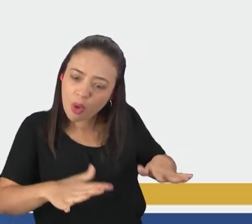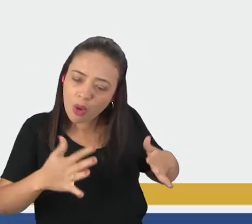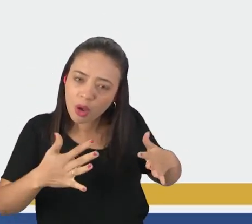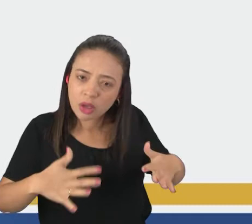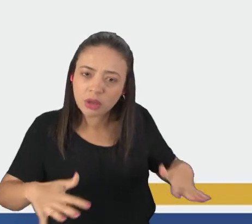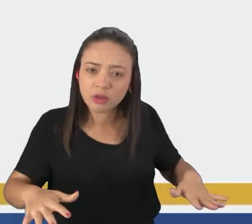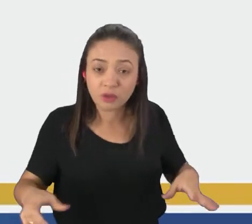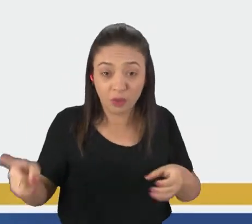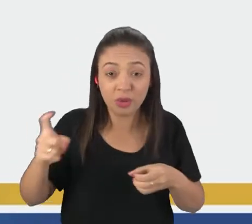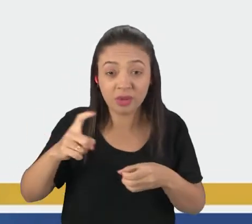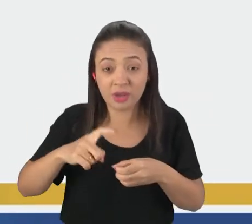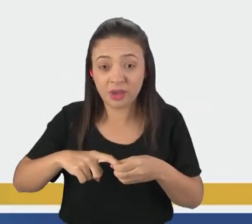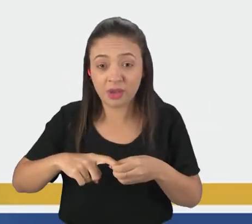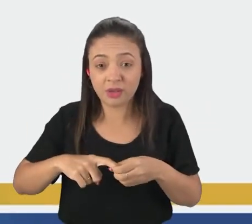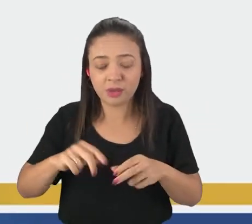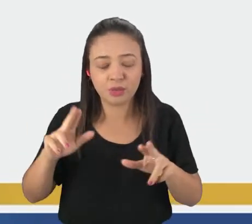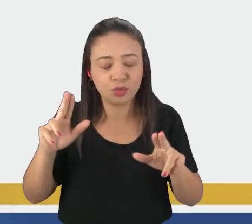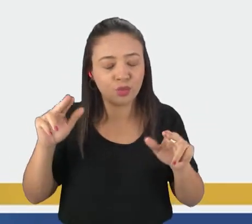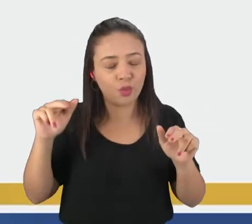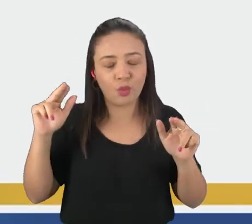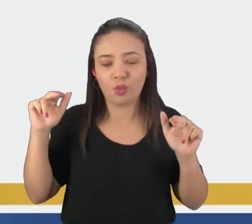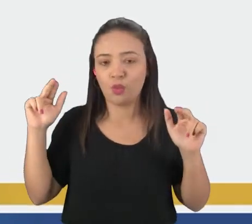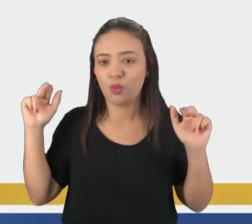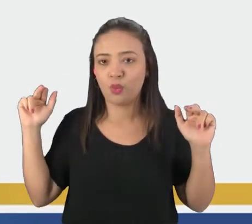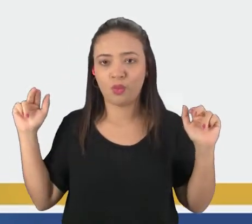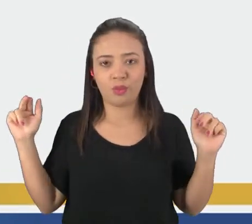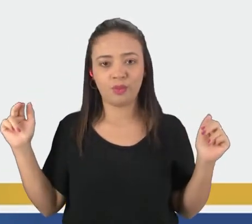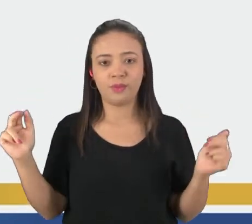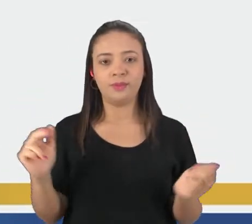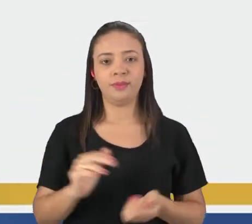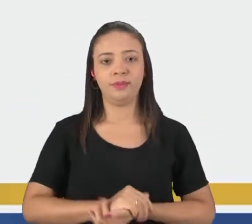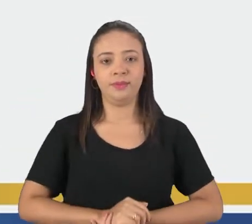nunca mais saíam.